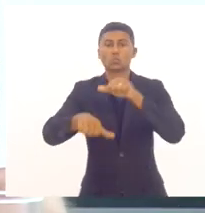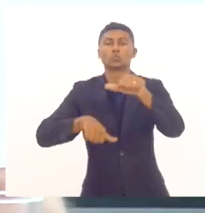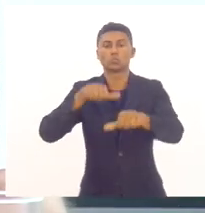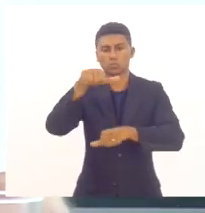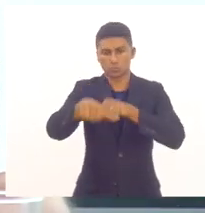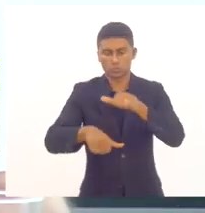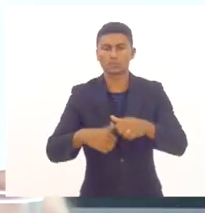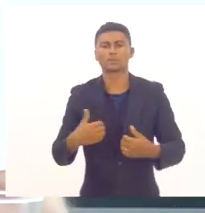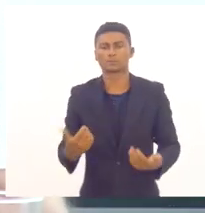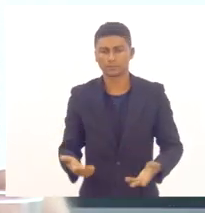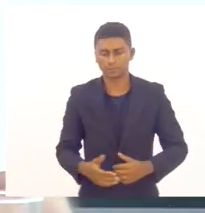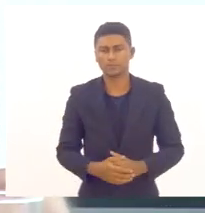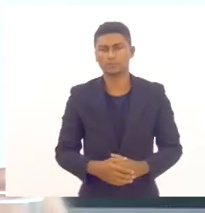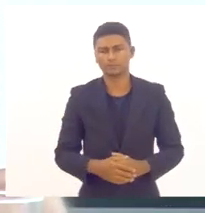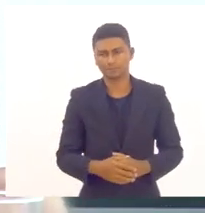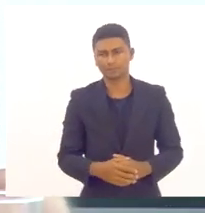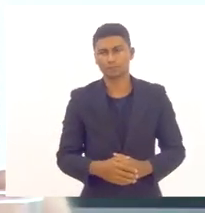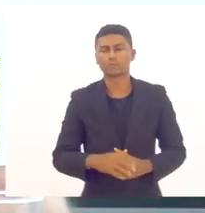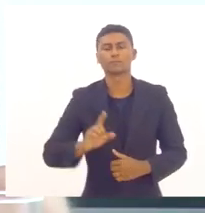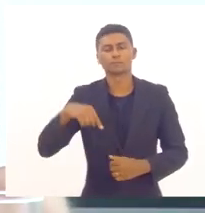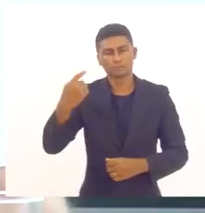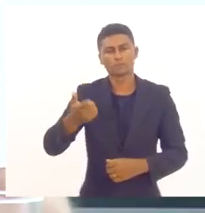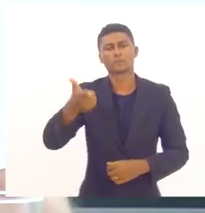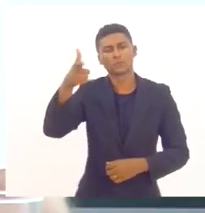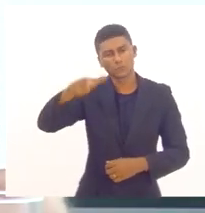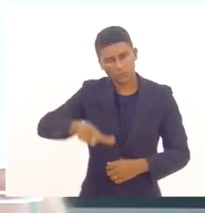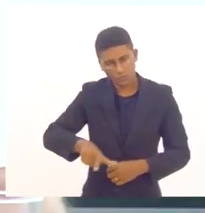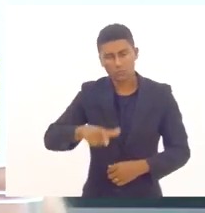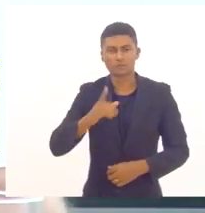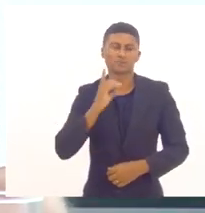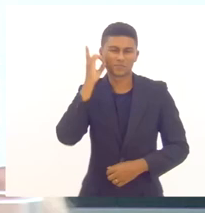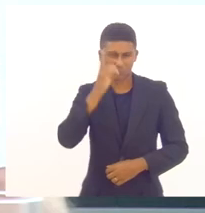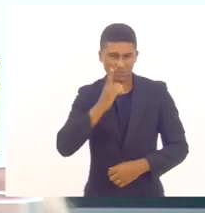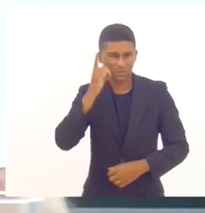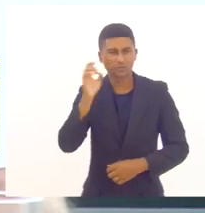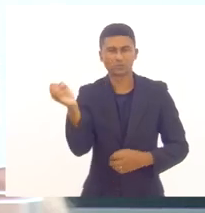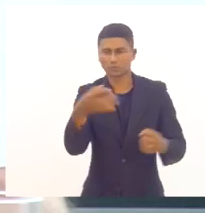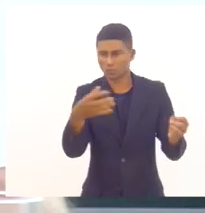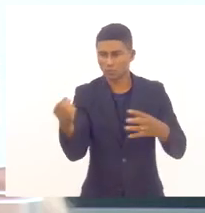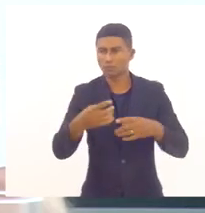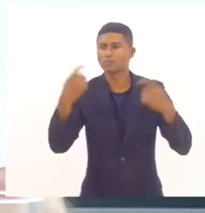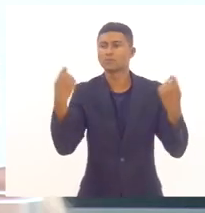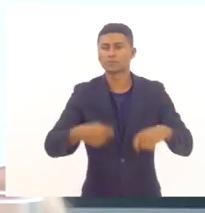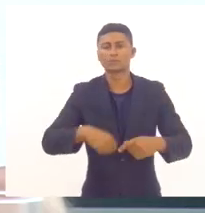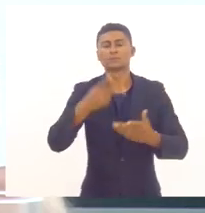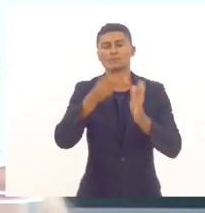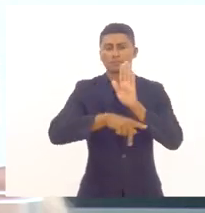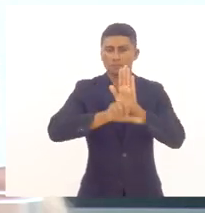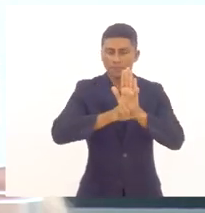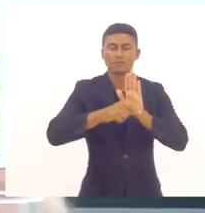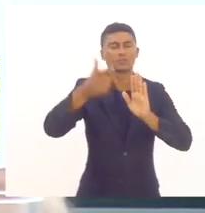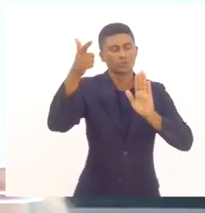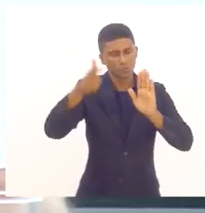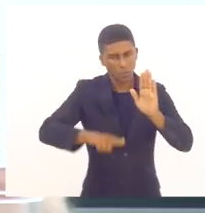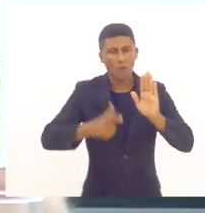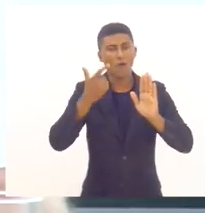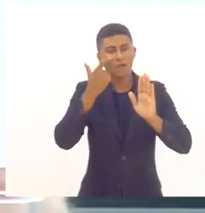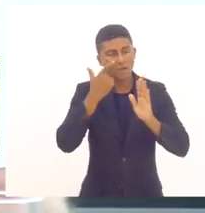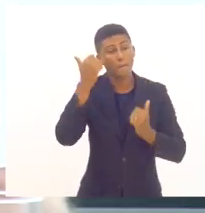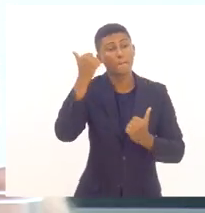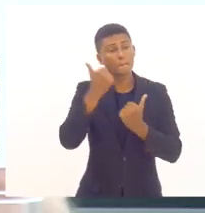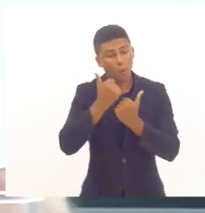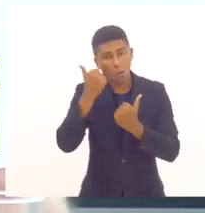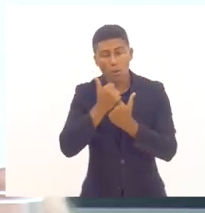legislatura, tivemos que, novamente, quando assumiu a nova legislatura, começou a nova legislatura, buscar apoio para